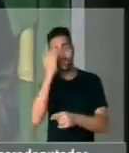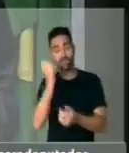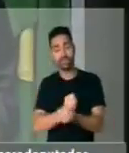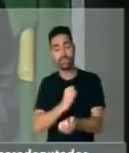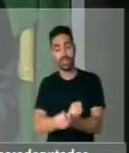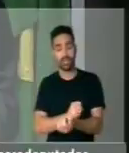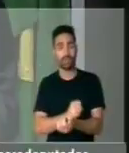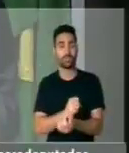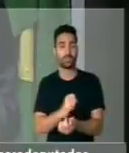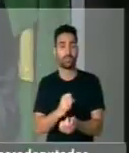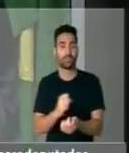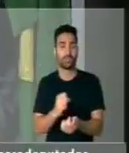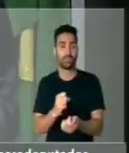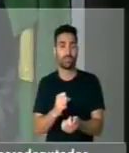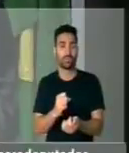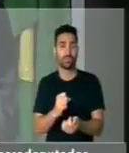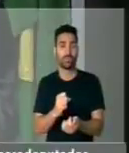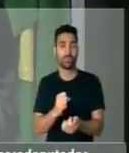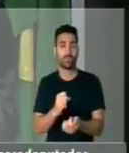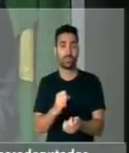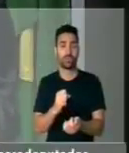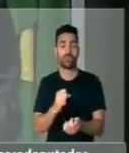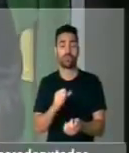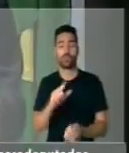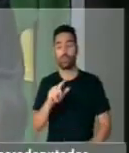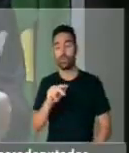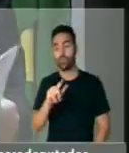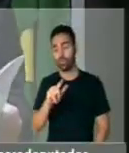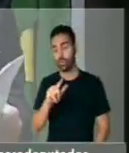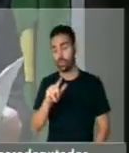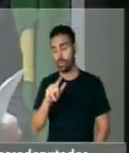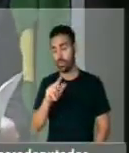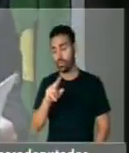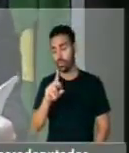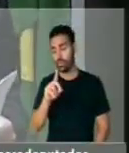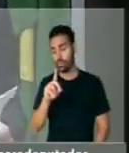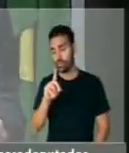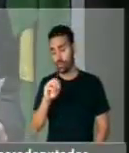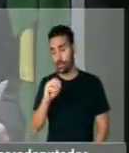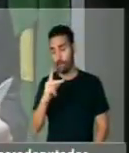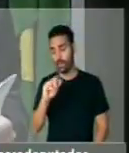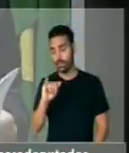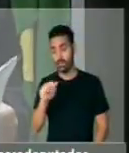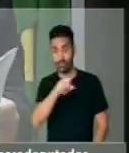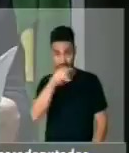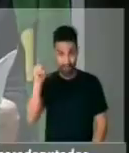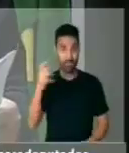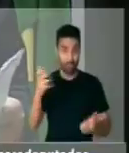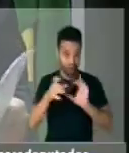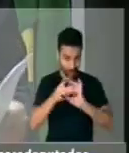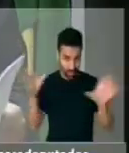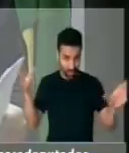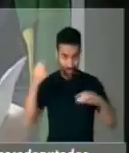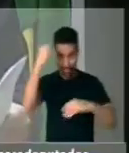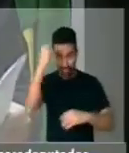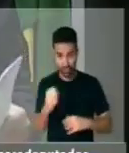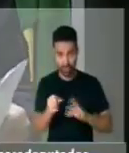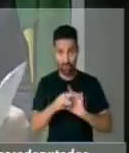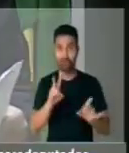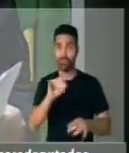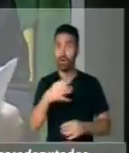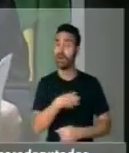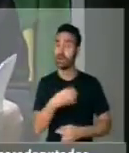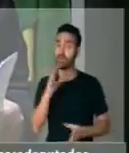viciados na jogatina, ludopatia. E os senhores que estão defendendo a liberação vão sentir isso na sua